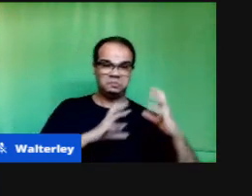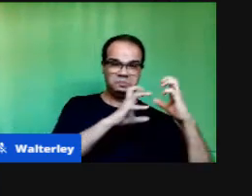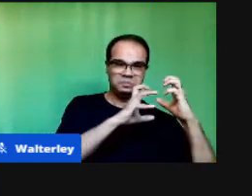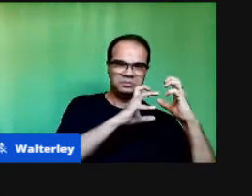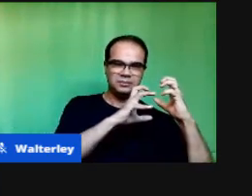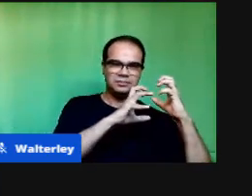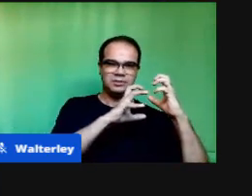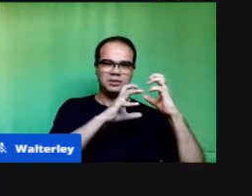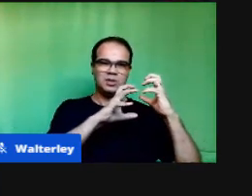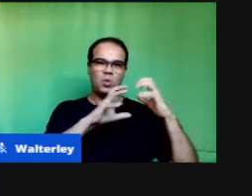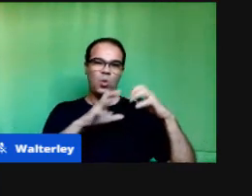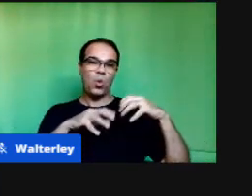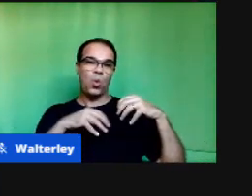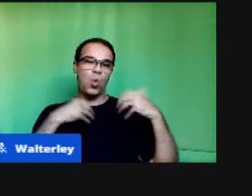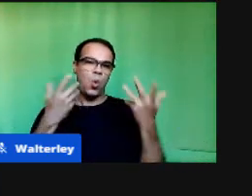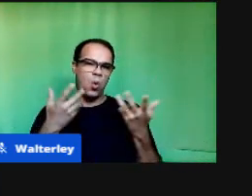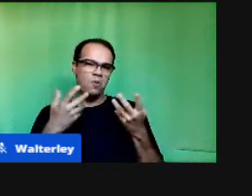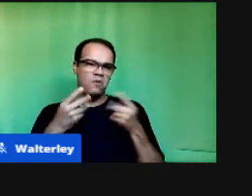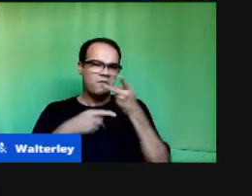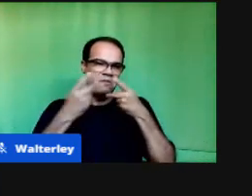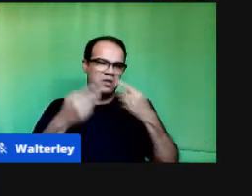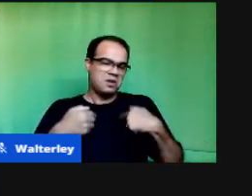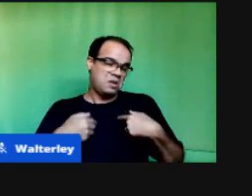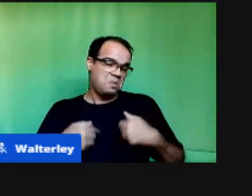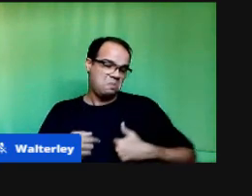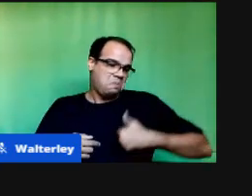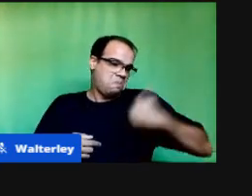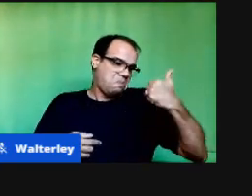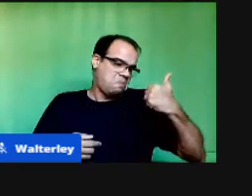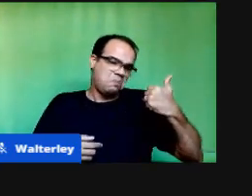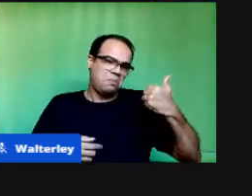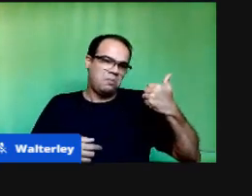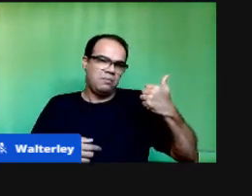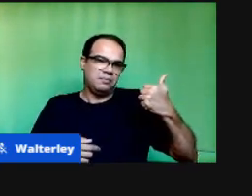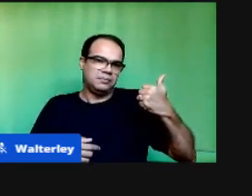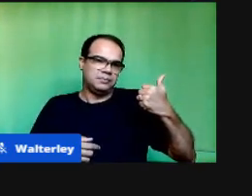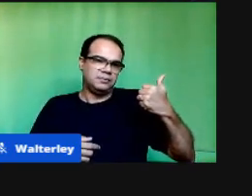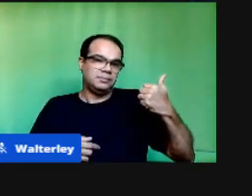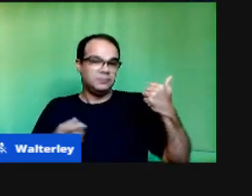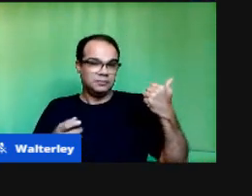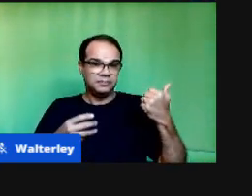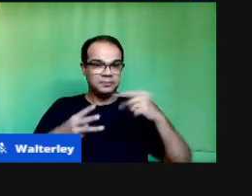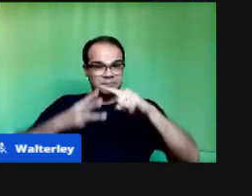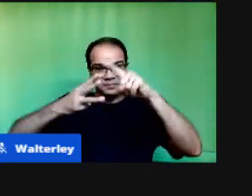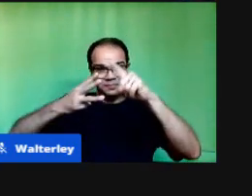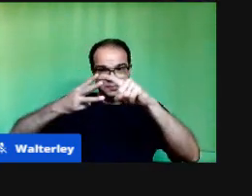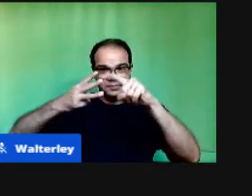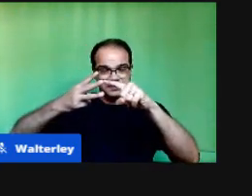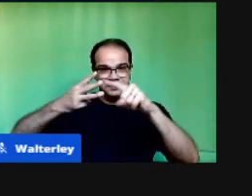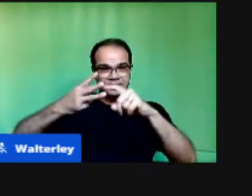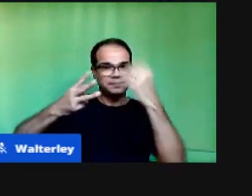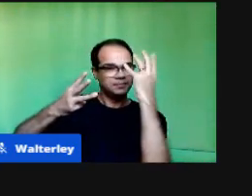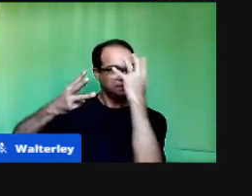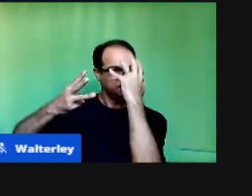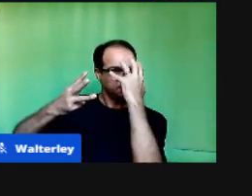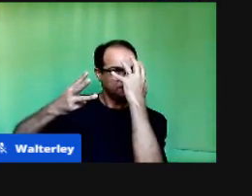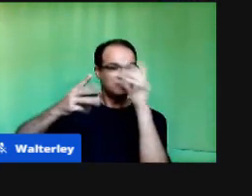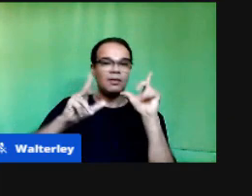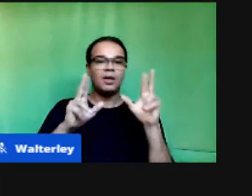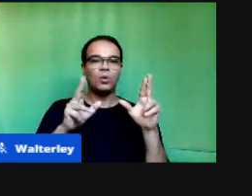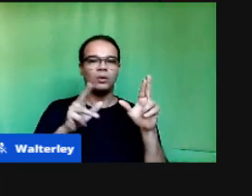em um diálogo de 5 minutos, eu posso usar as 3 máscaras. Em uma entrevista